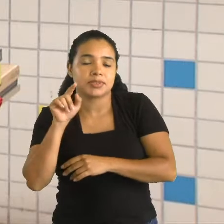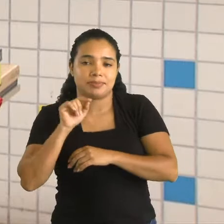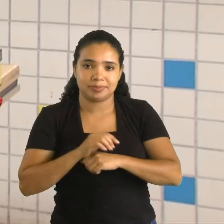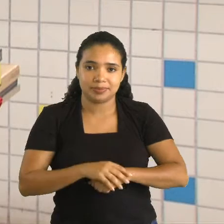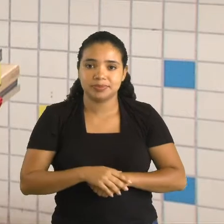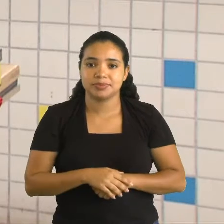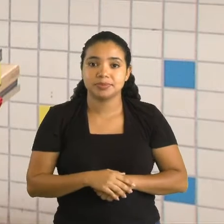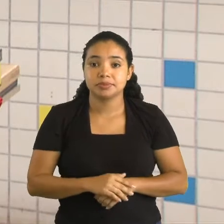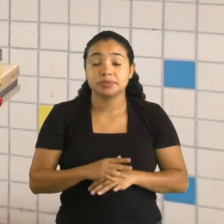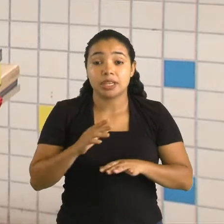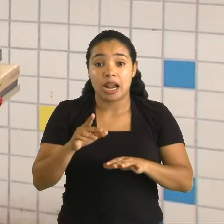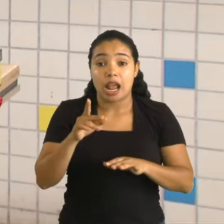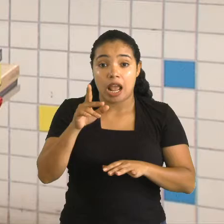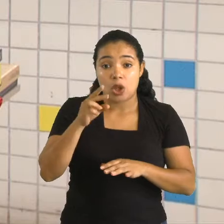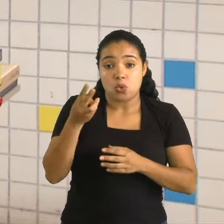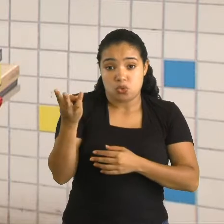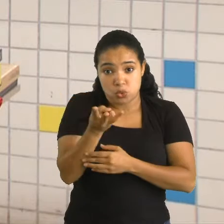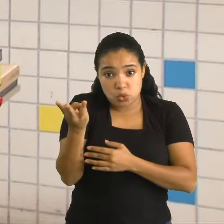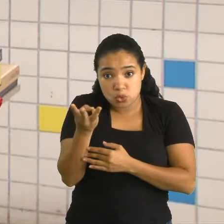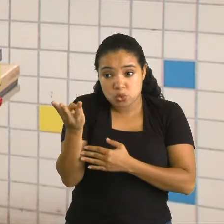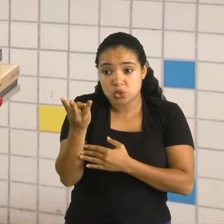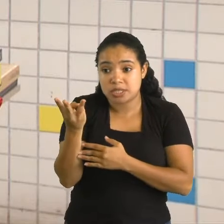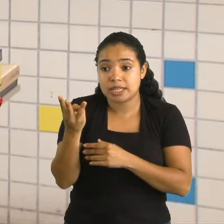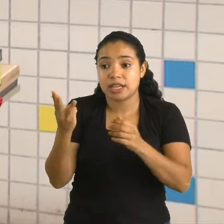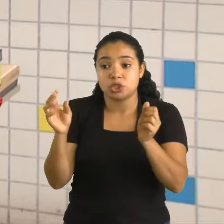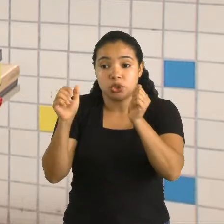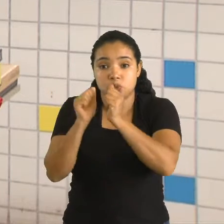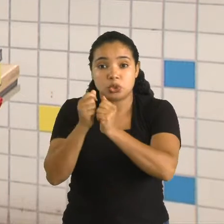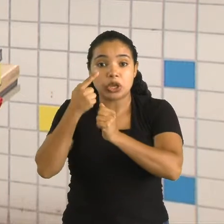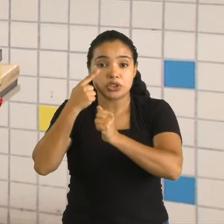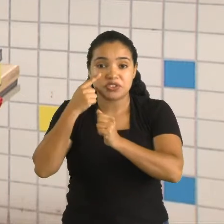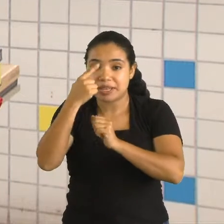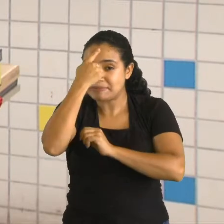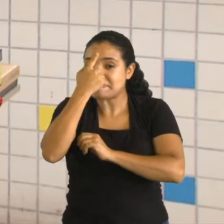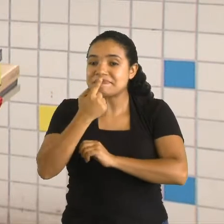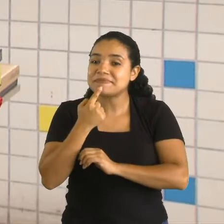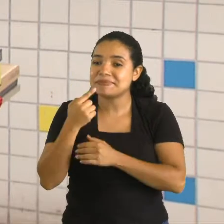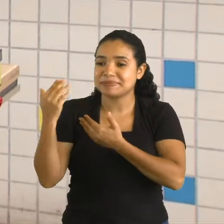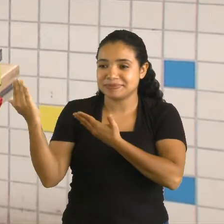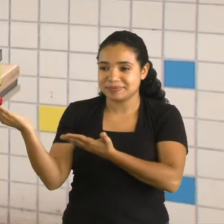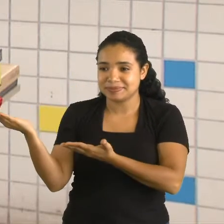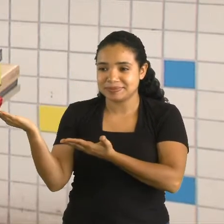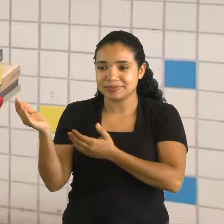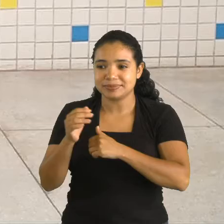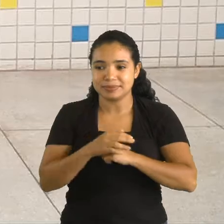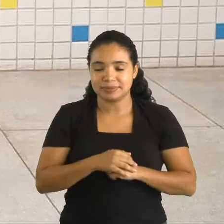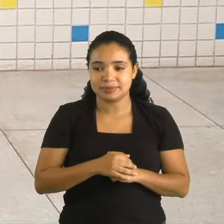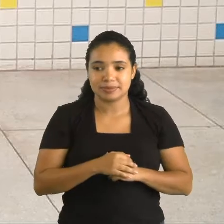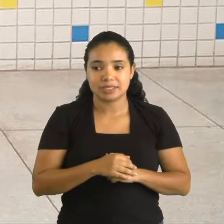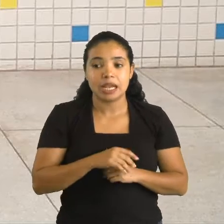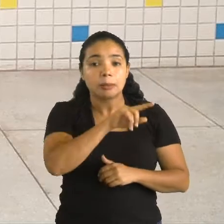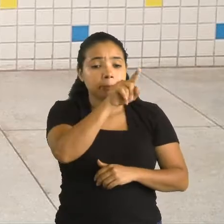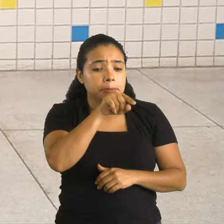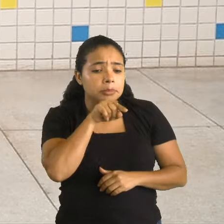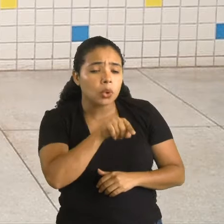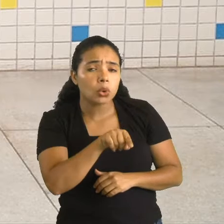final. Eles estão justamente aqui também, certo? Então, olha só, ponto de